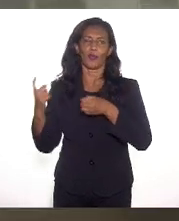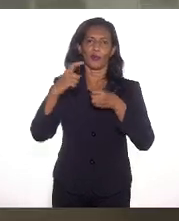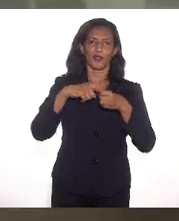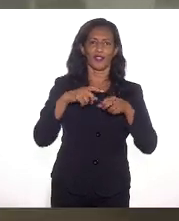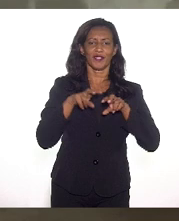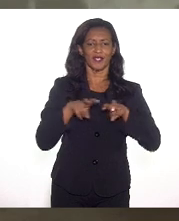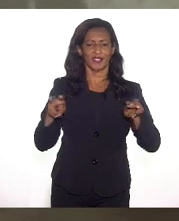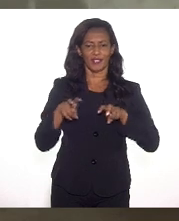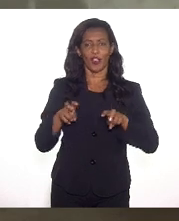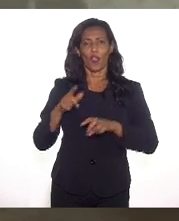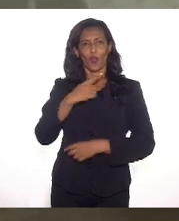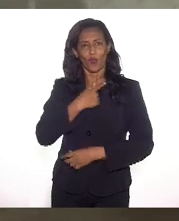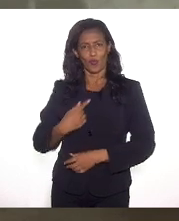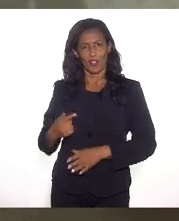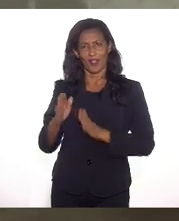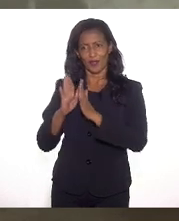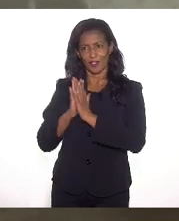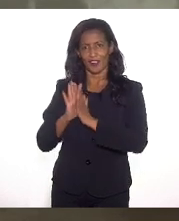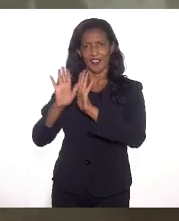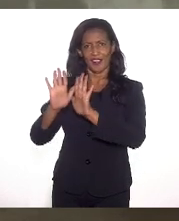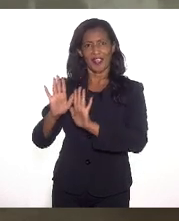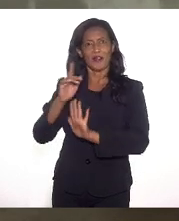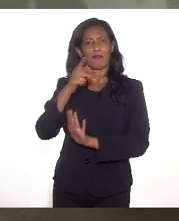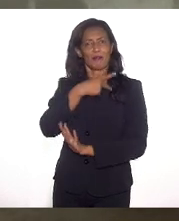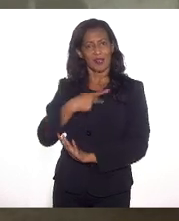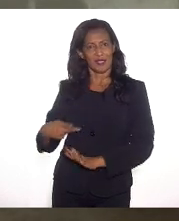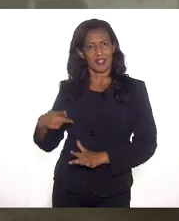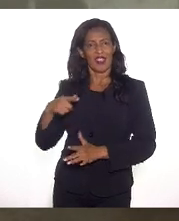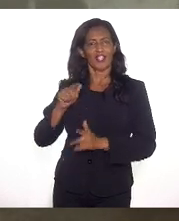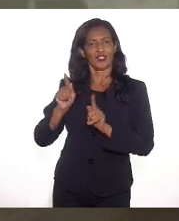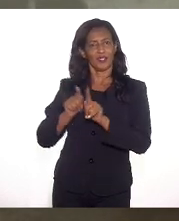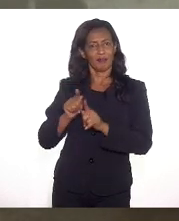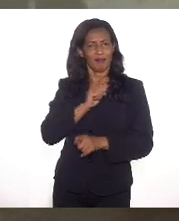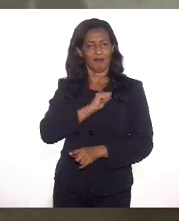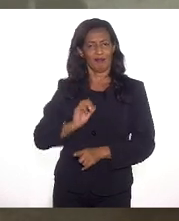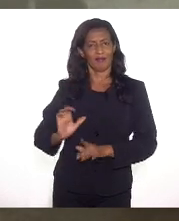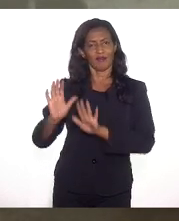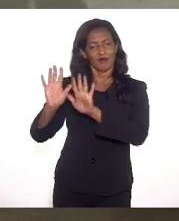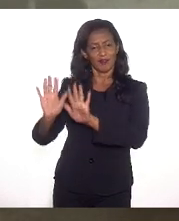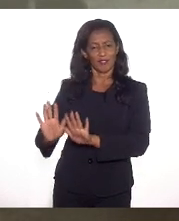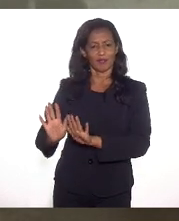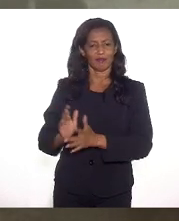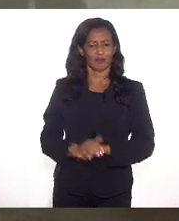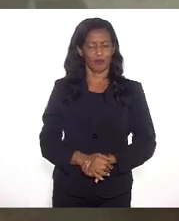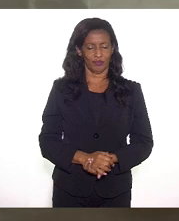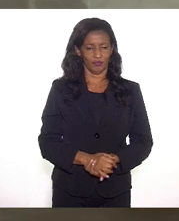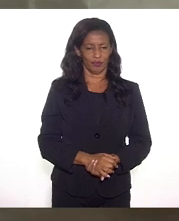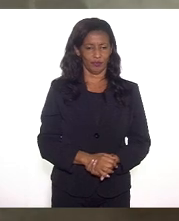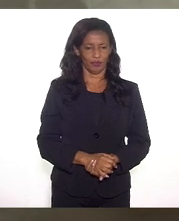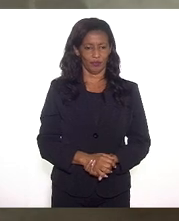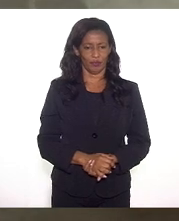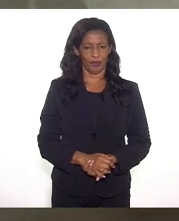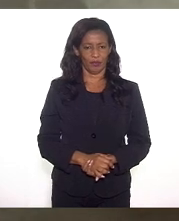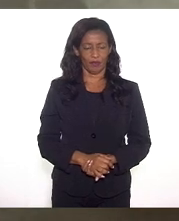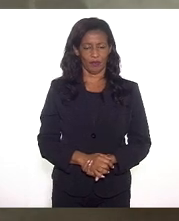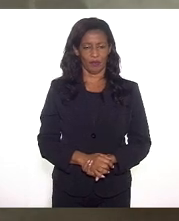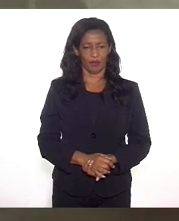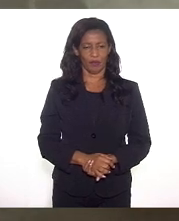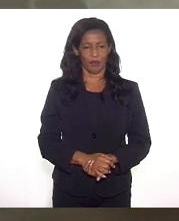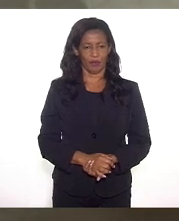Governador, por favor, presidente da Leste, permaneçam. Convidamos os senhores Jorge